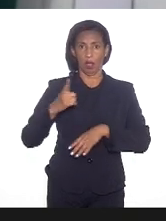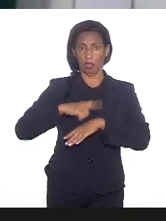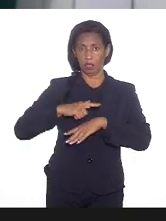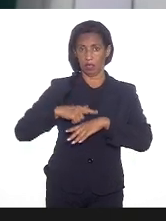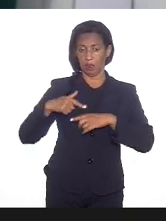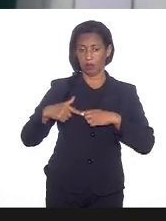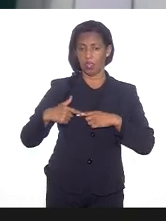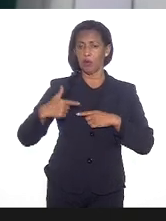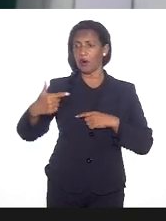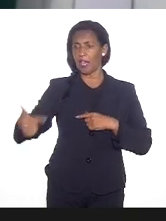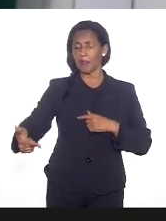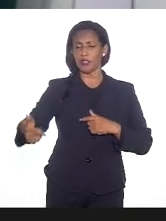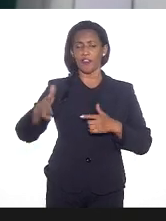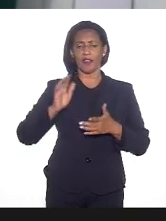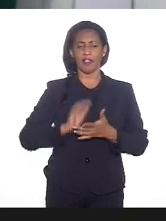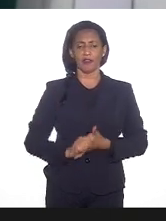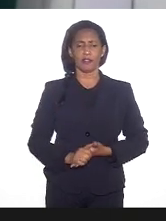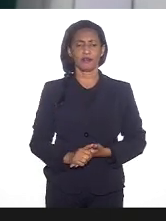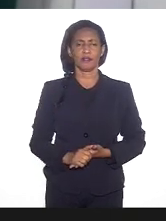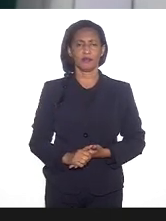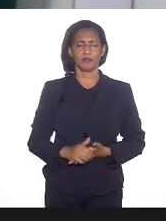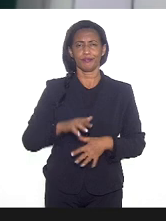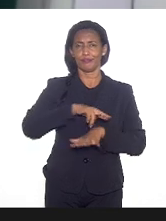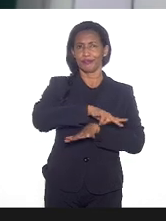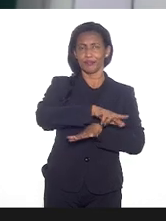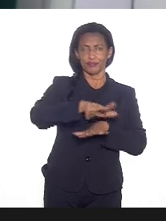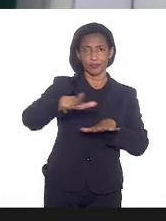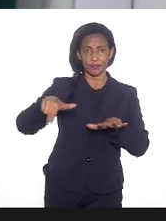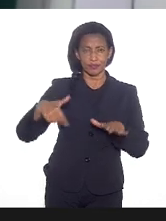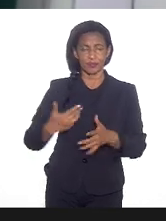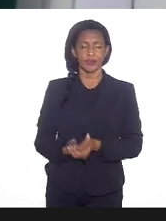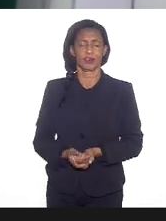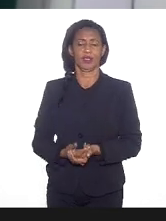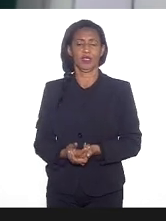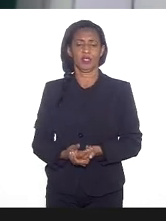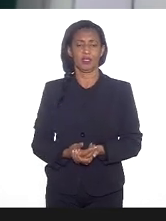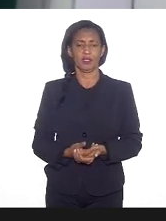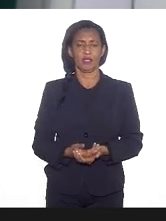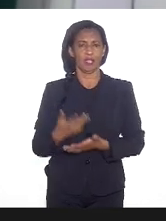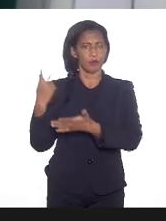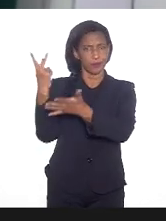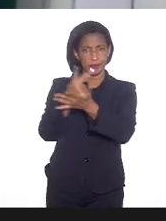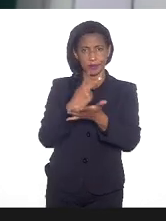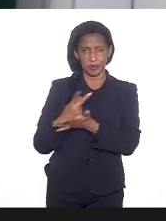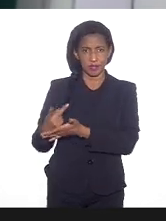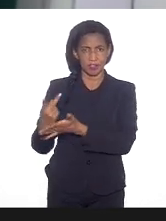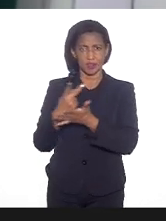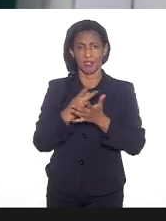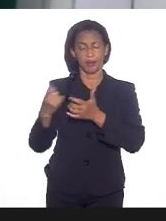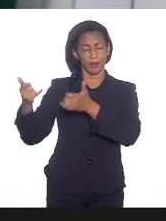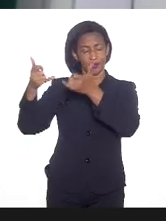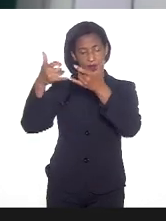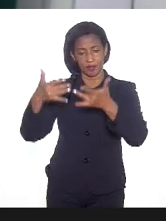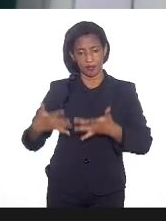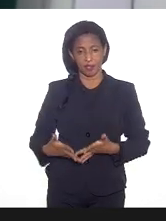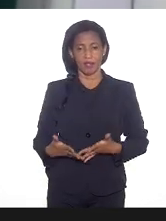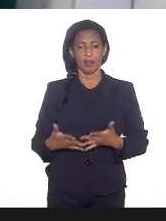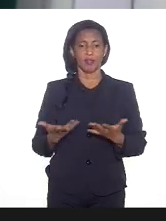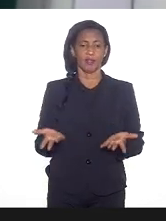extenso, mas, assim, é muito complexo o tema, tem várias firulas e facetas e detalhes, mas eu